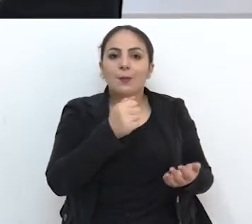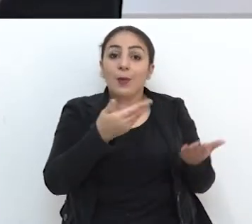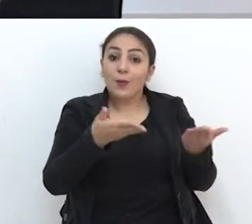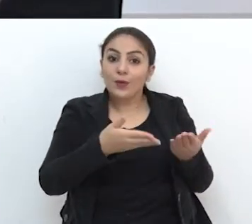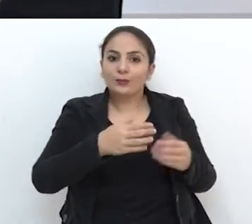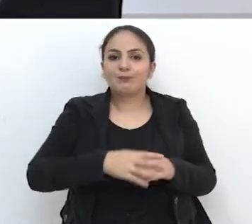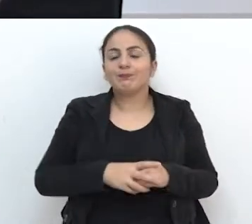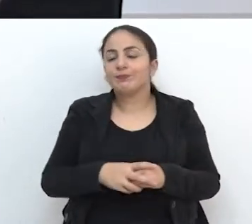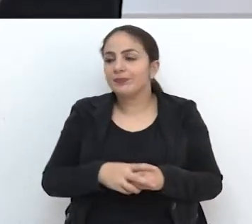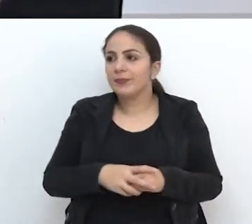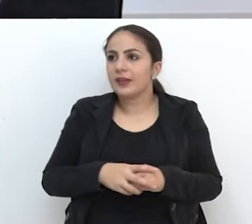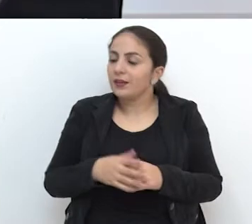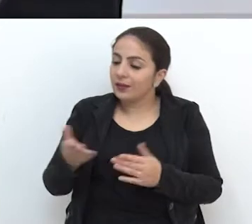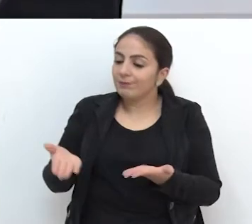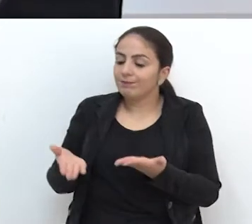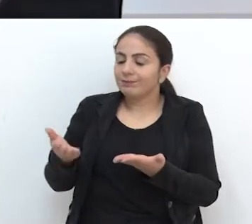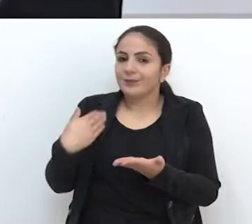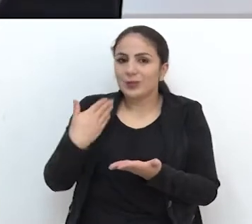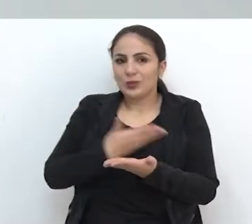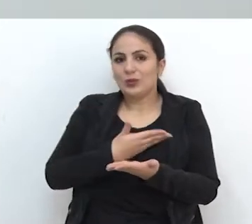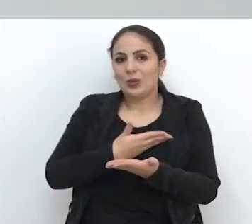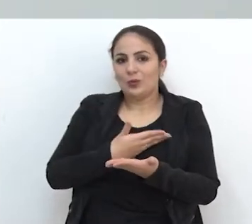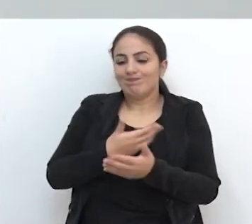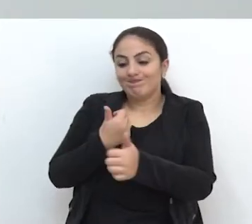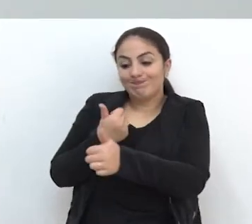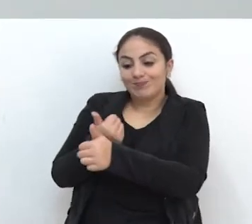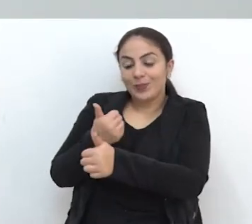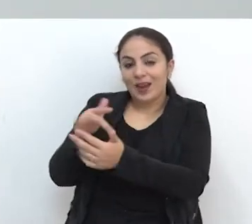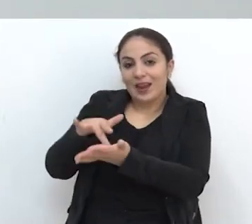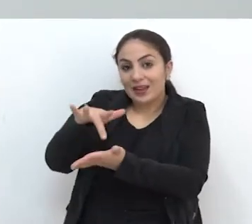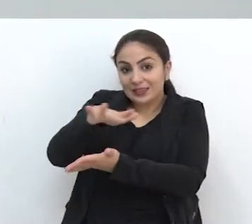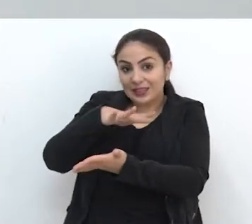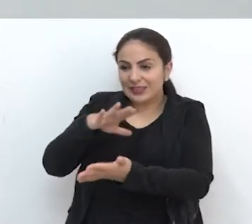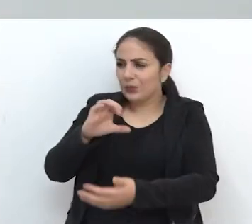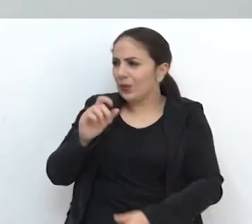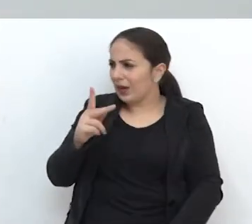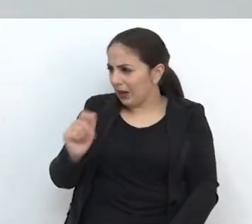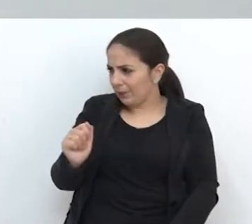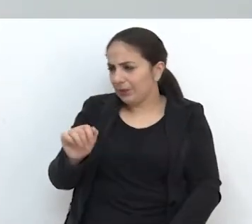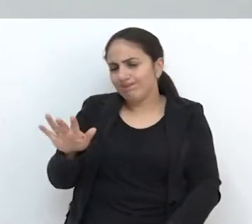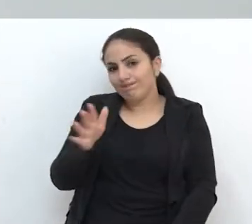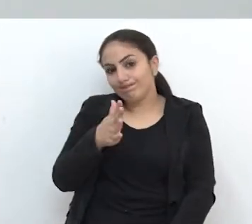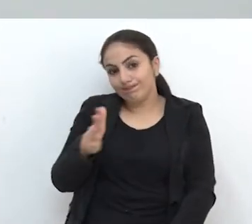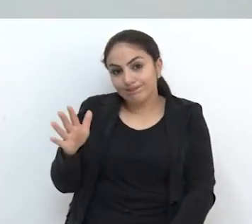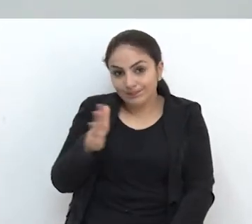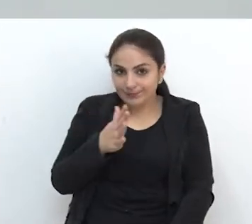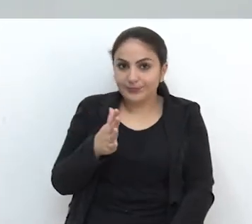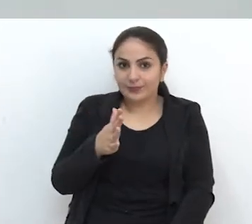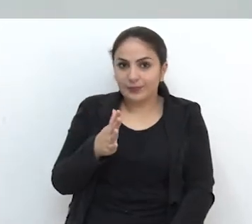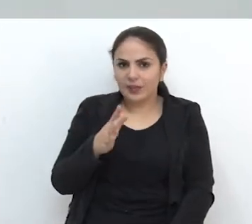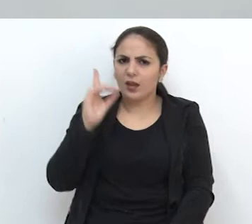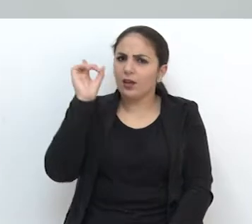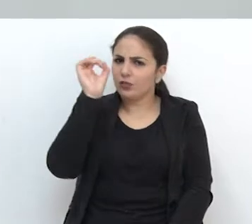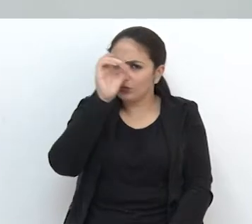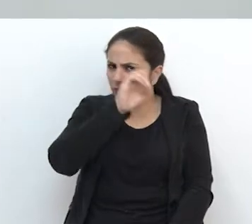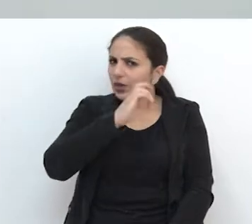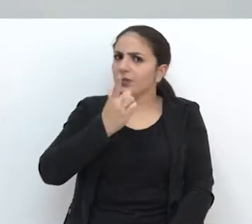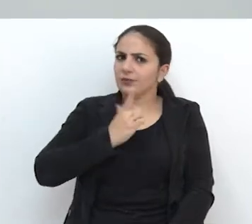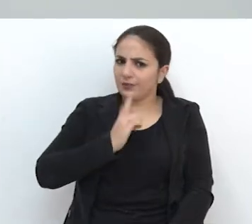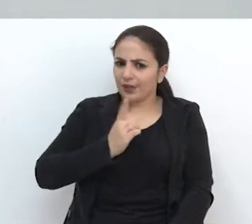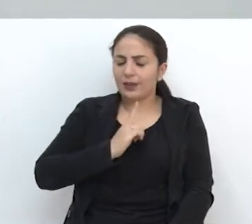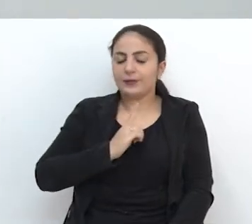hoje. Hoje nós nos aproximamos de uma realidade que o CAPA, talvez, apesar de todas as